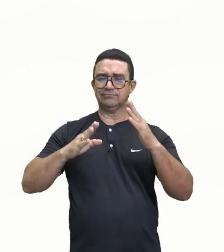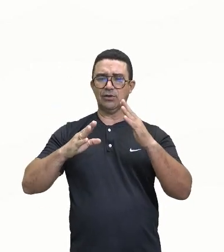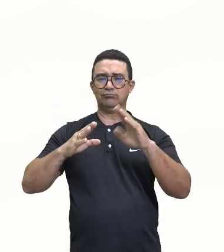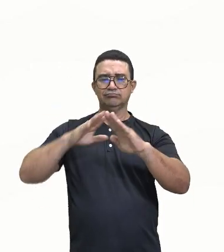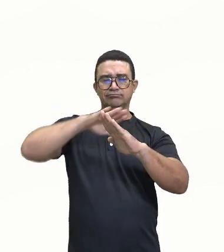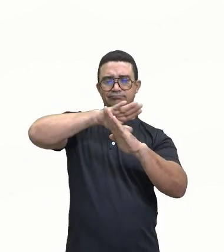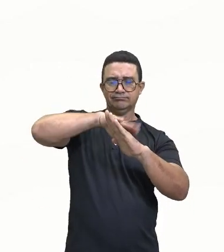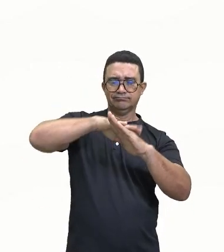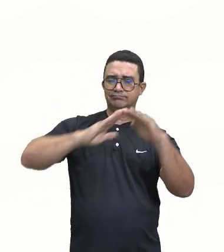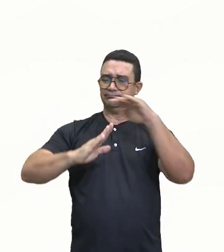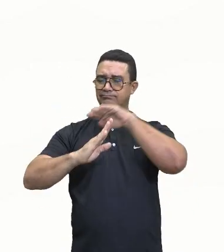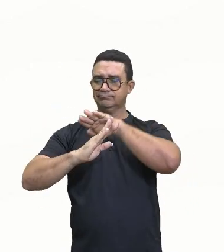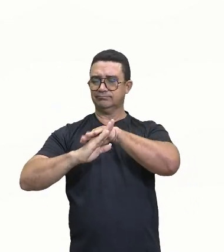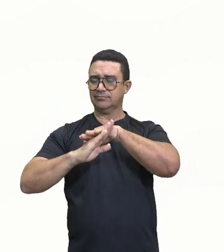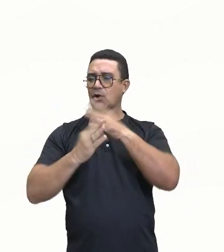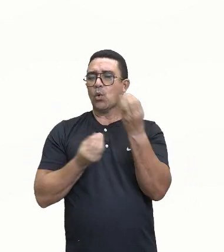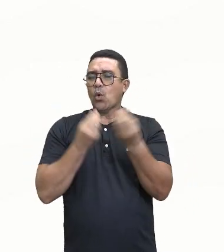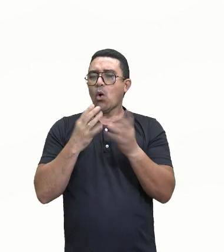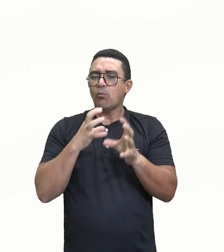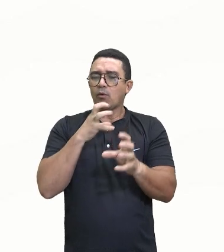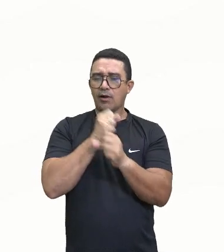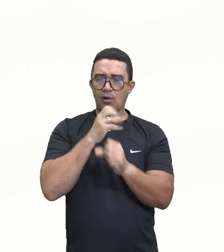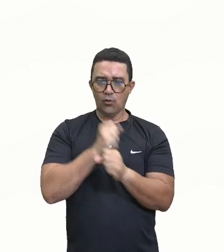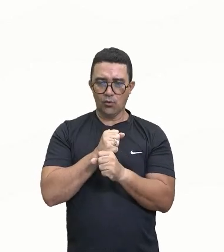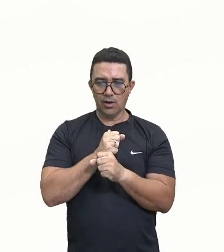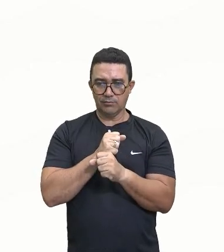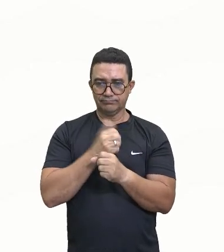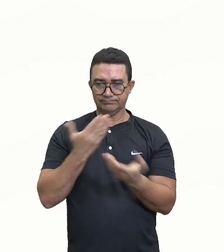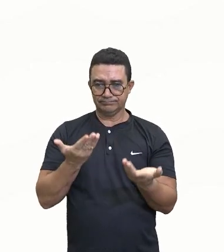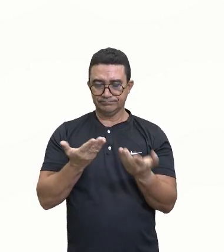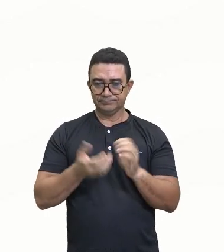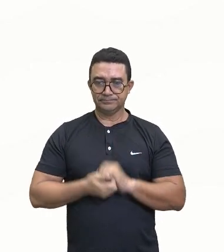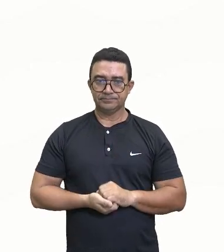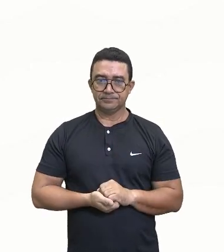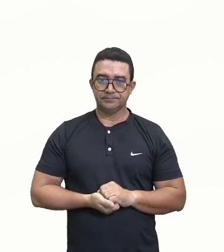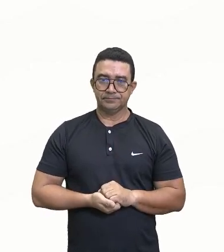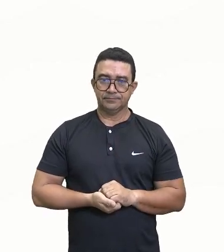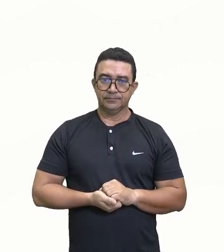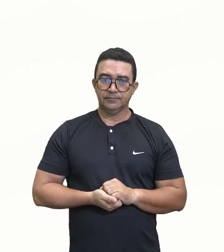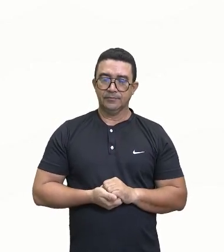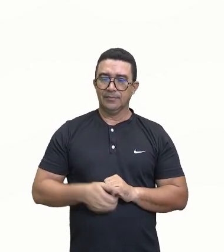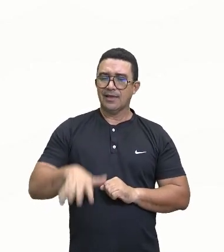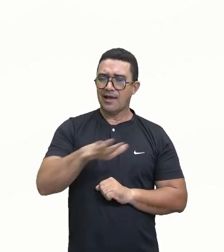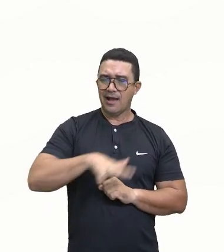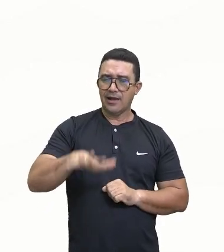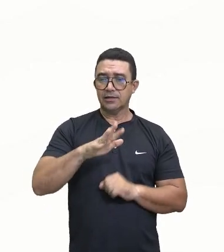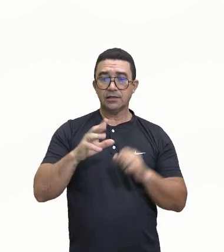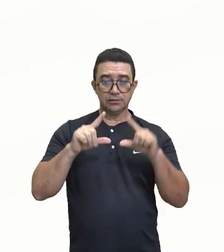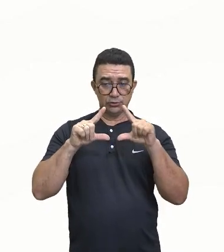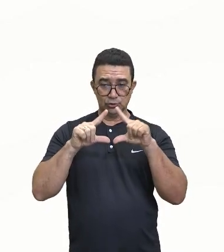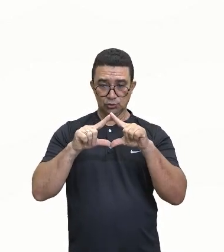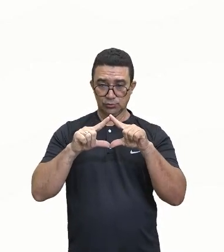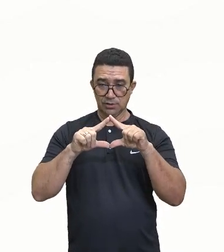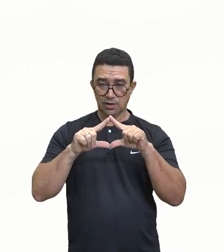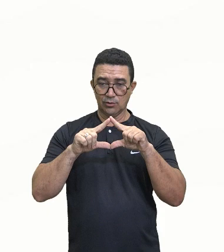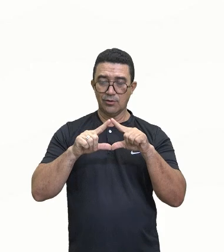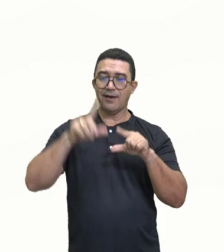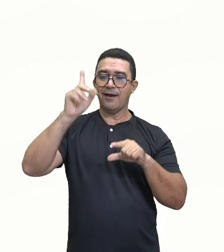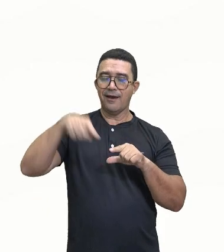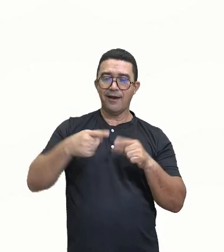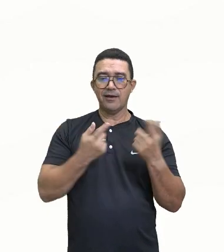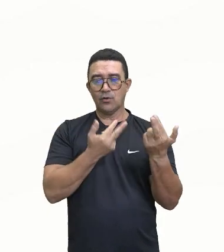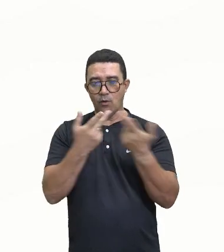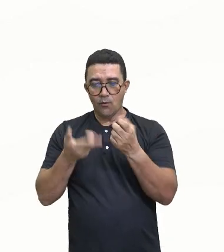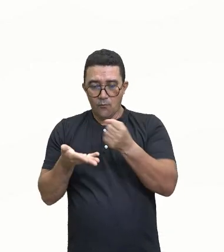triângulos, como eu calculo a área de um triângulo? A área de um triângulo é igual